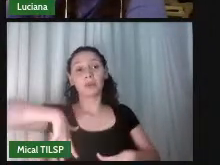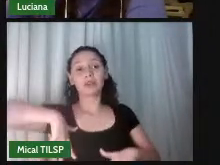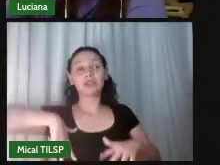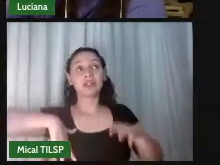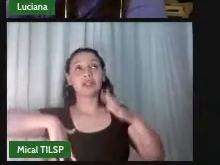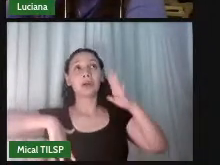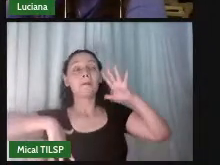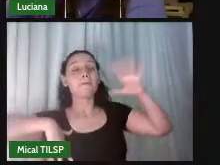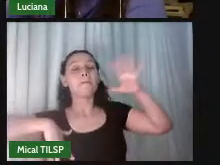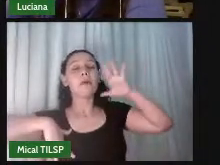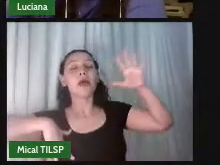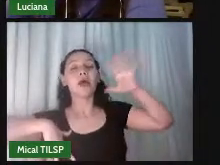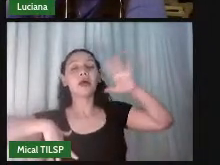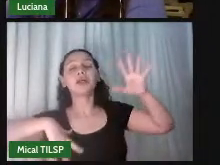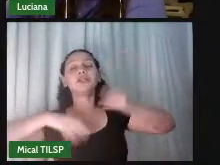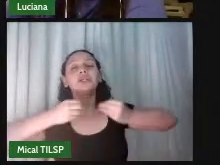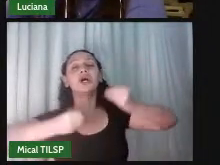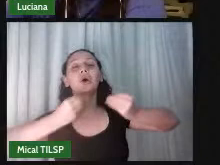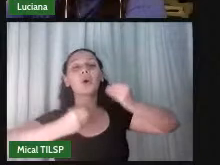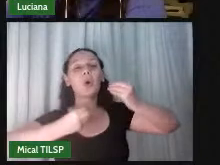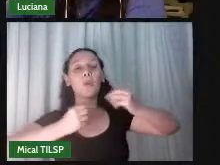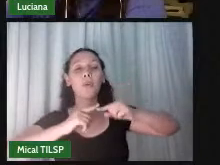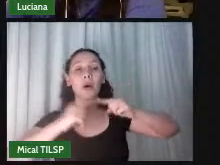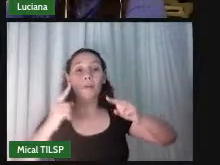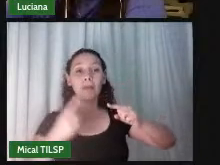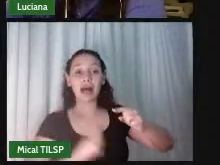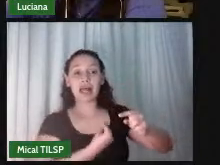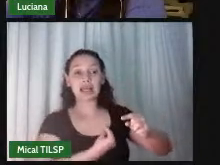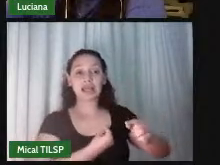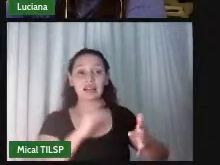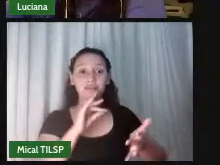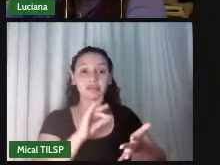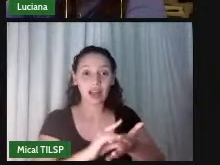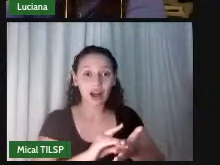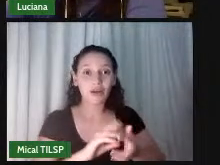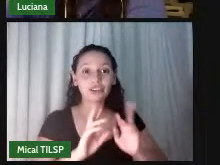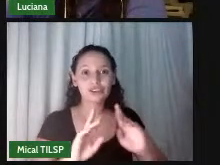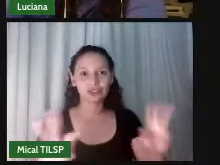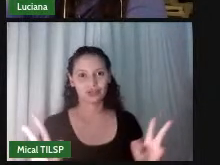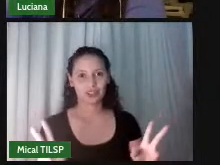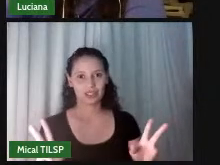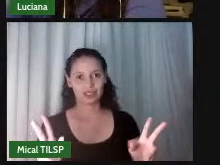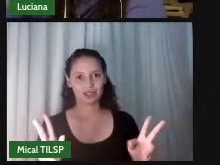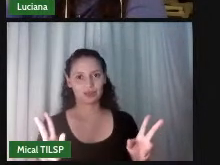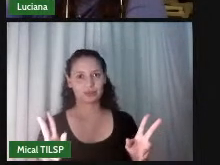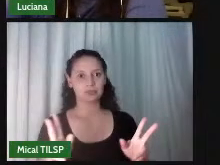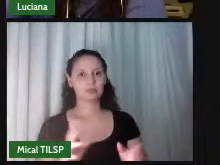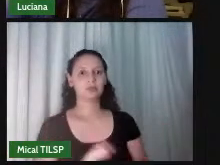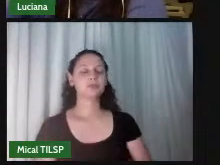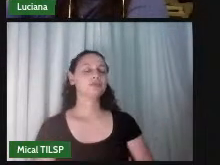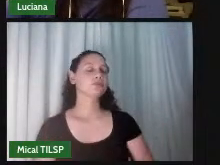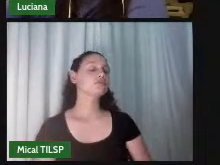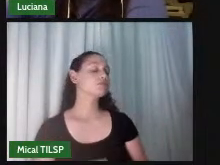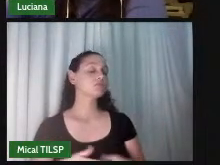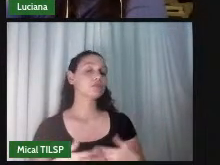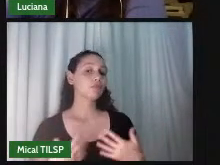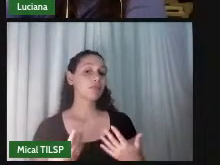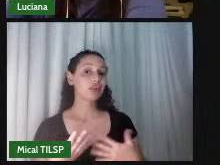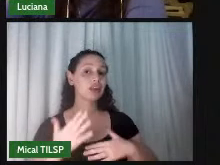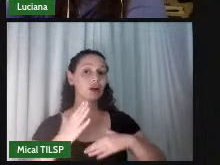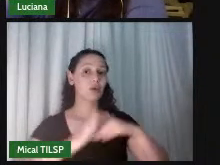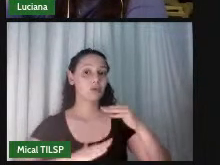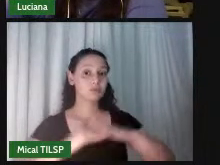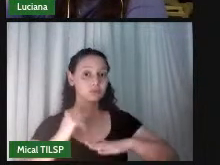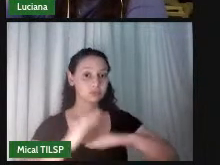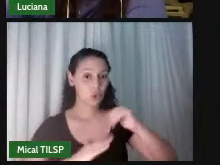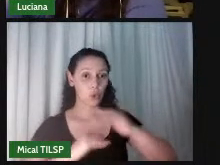certo modo, e depois a realidade é totalmente diferente, tá? Então, toda vez que o profissional sujeito a uma relação jurídica com o